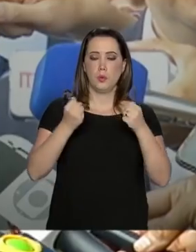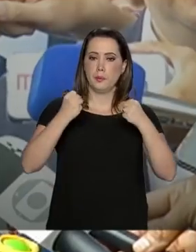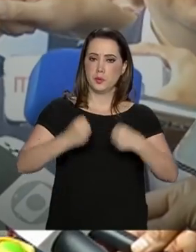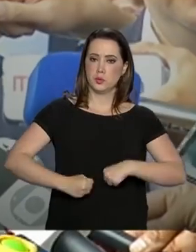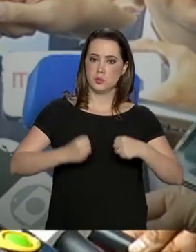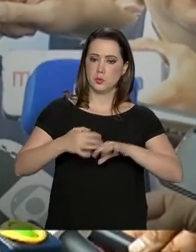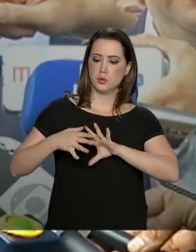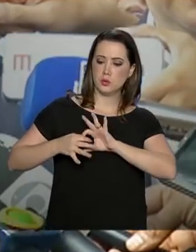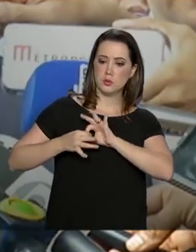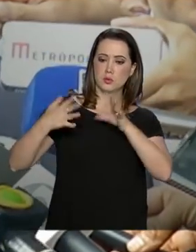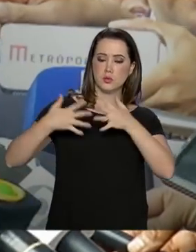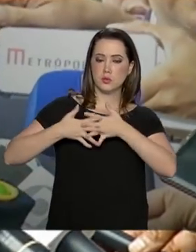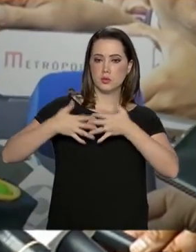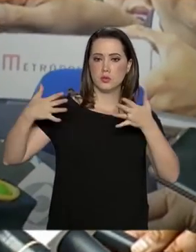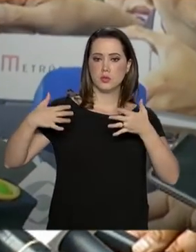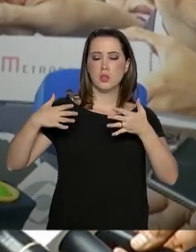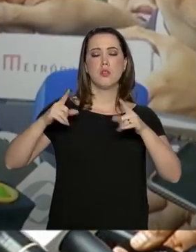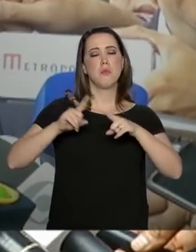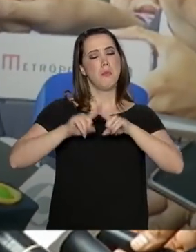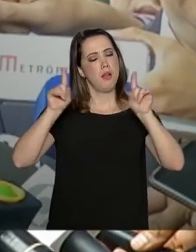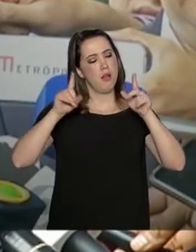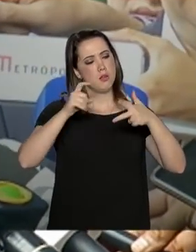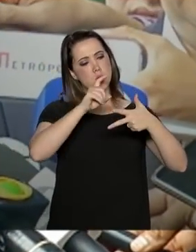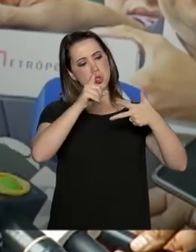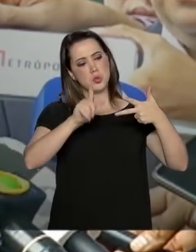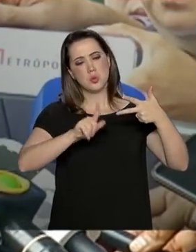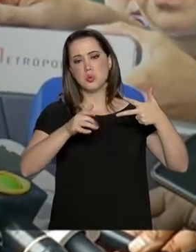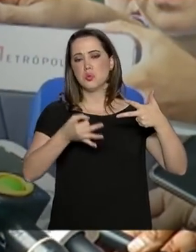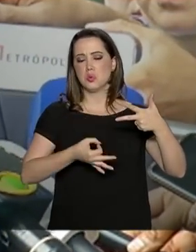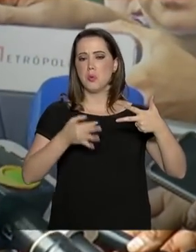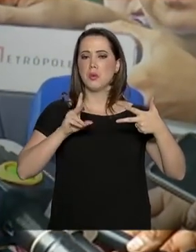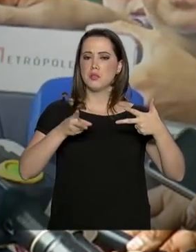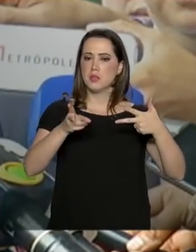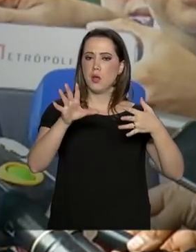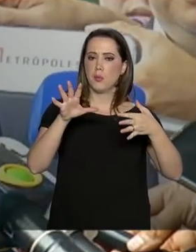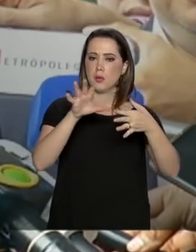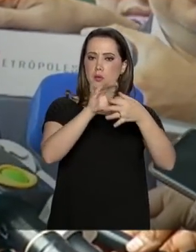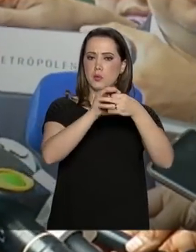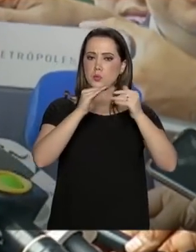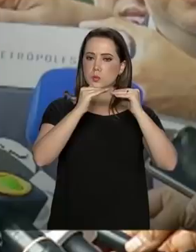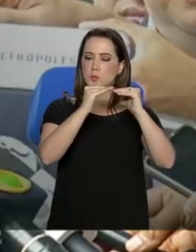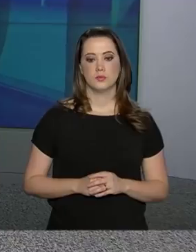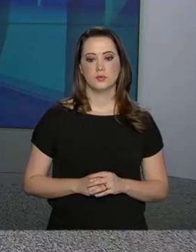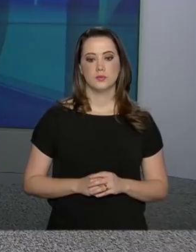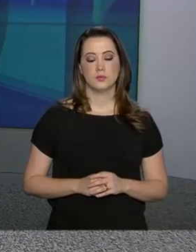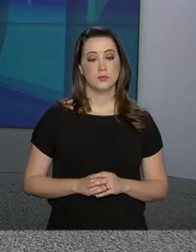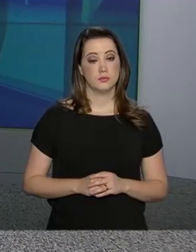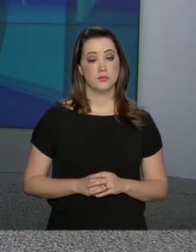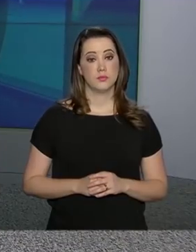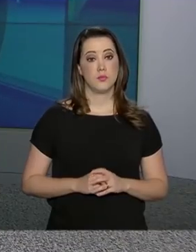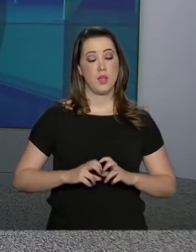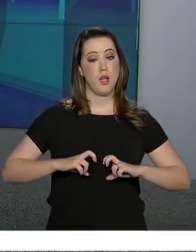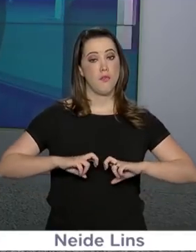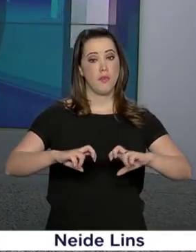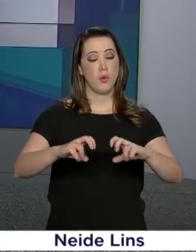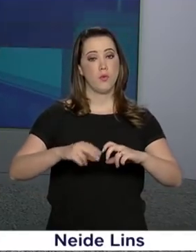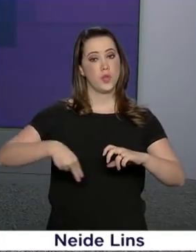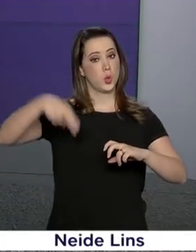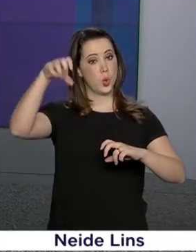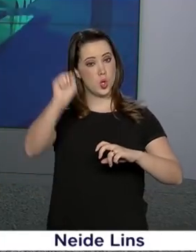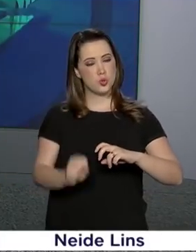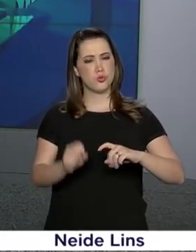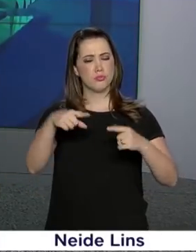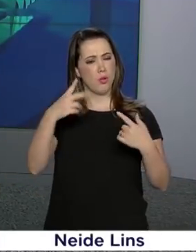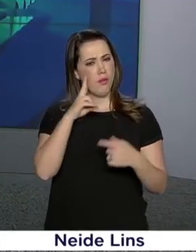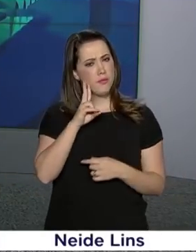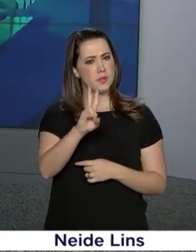independentes estão harmonicamente buscando o aperfeiçoamento institucional do Brasil. A Ferrovia Norte-Sul é tida como um